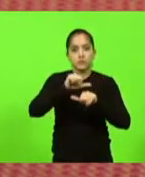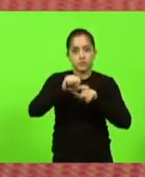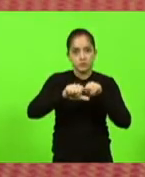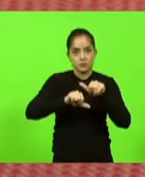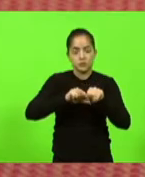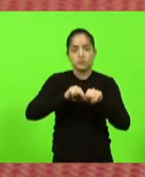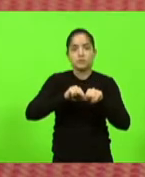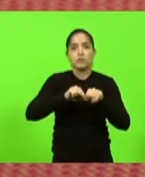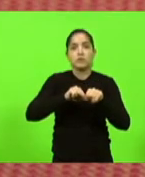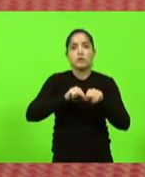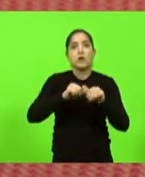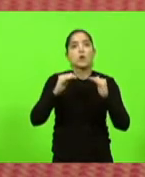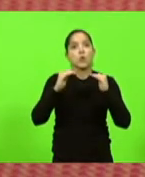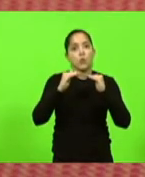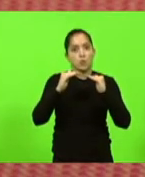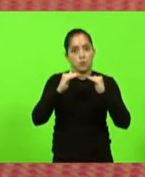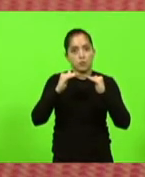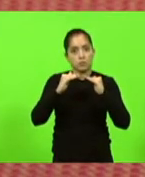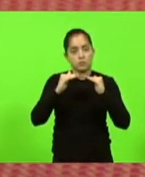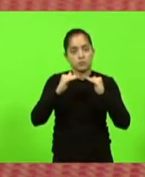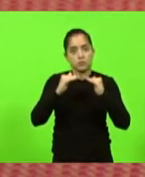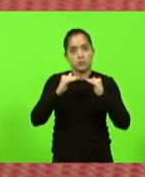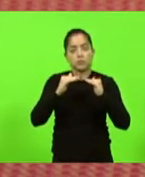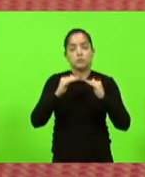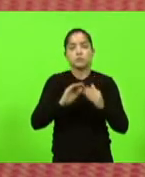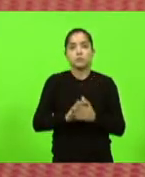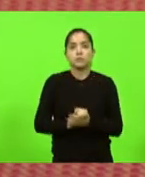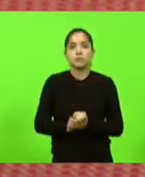e concordou com o governo quando ele disse que